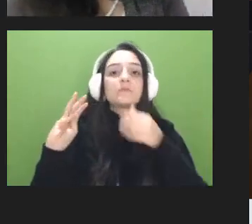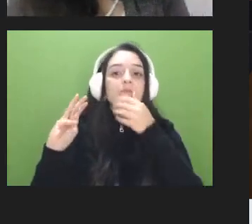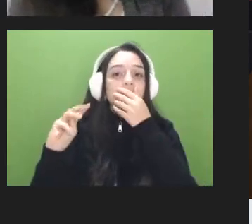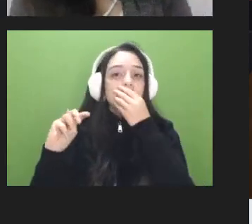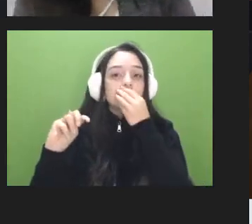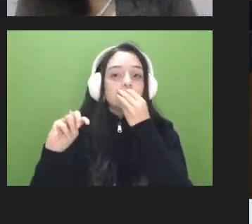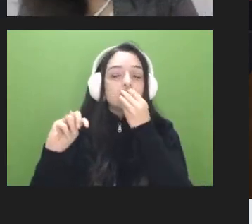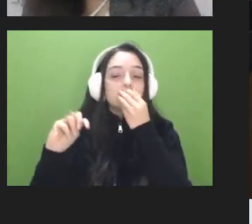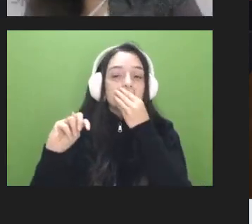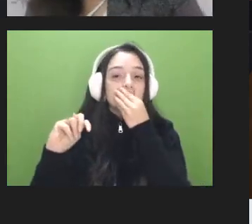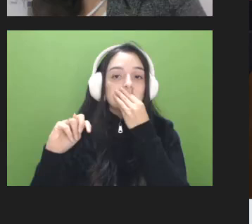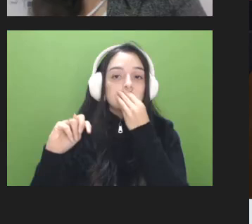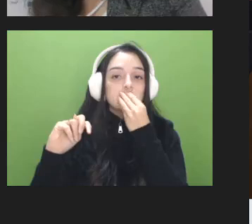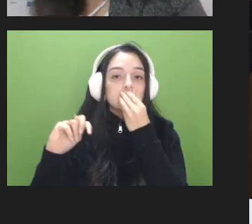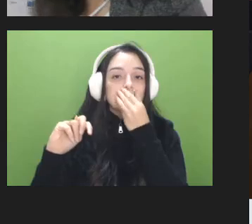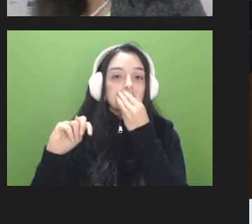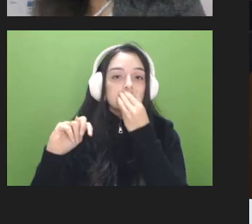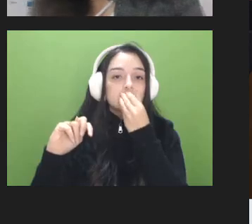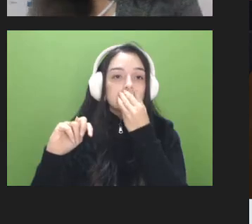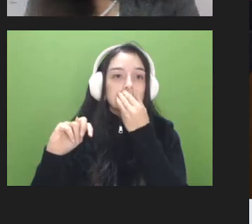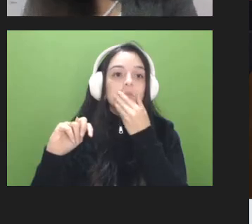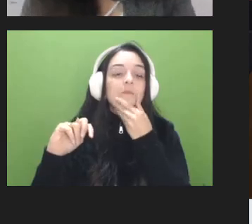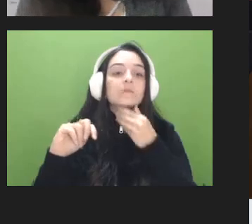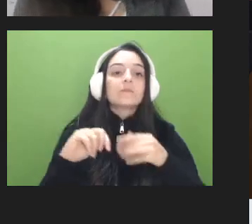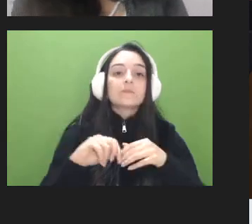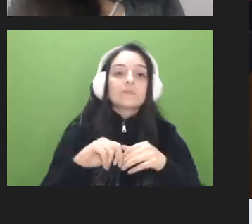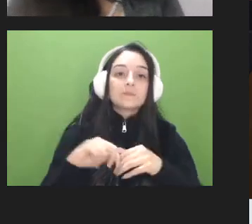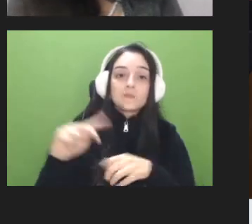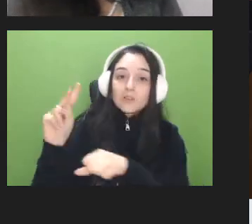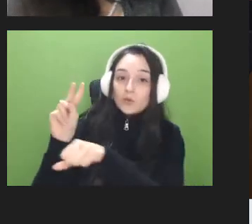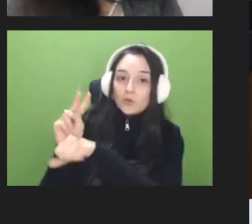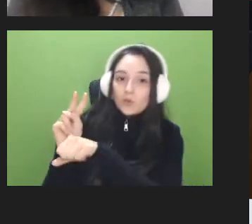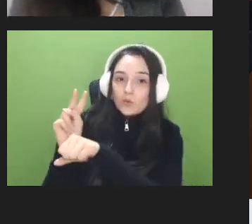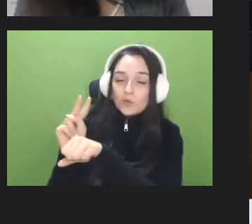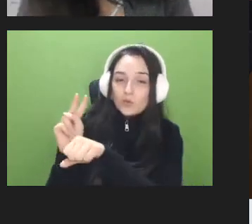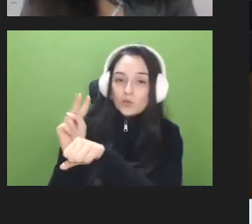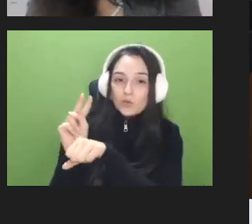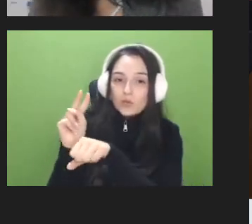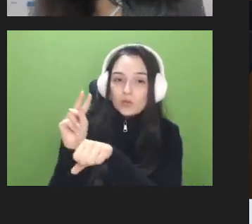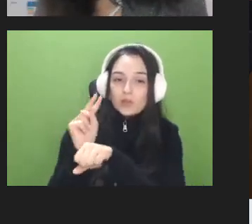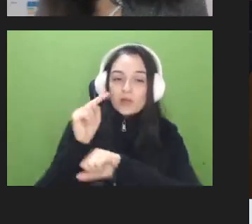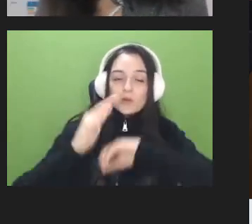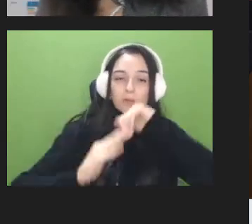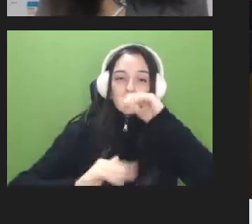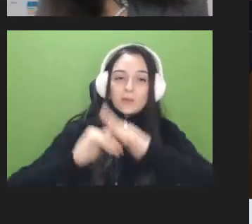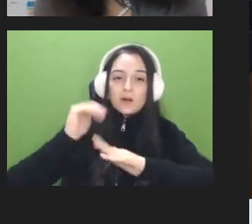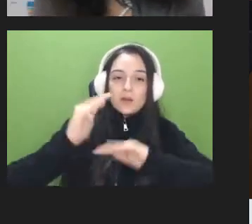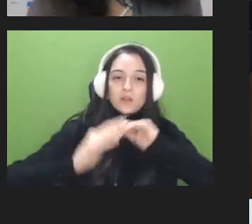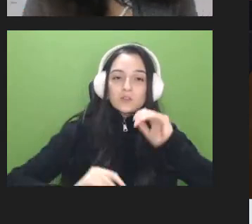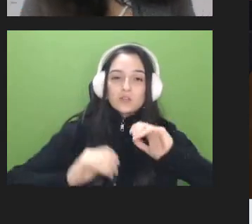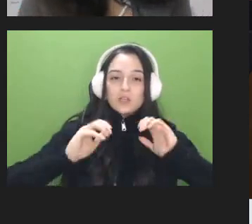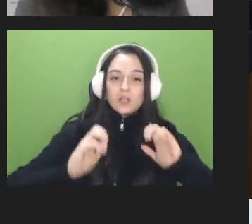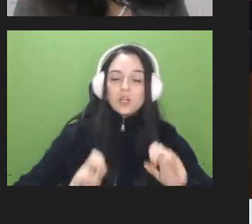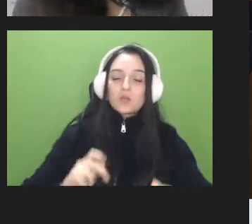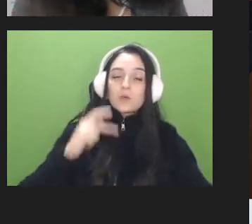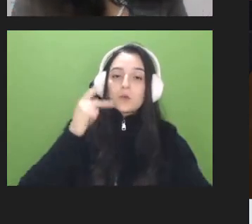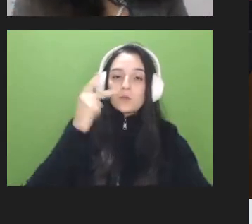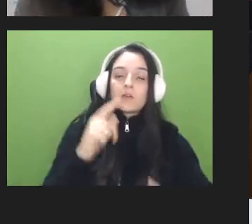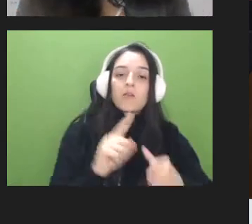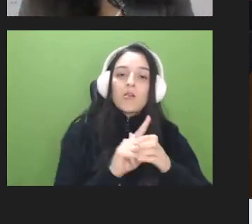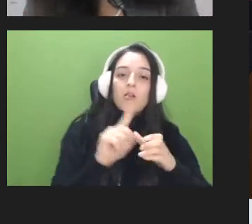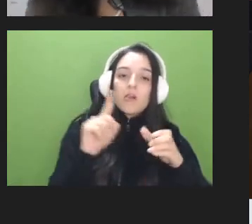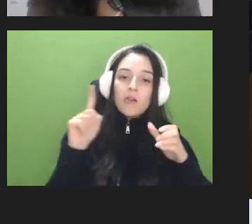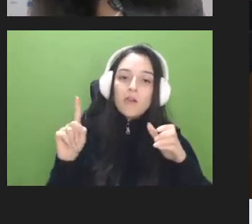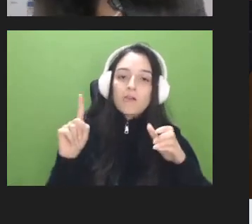O cuidado, então, é uma prática ética e política que vai se opor a essas lógicas de isolamento, de individualização e